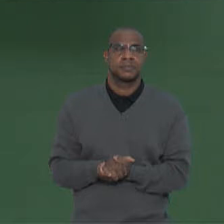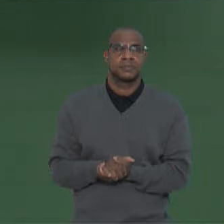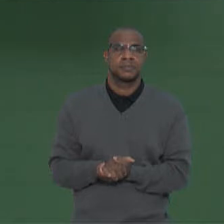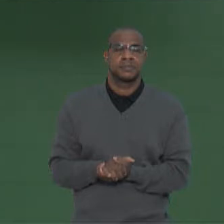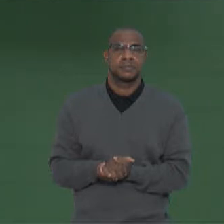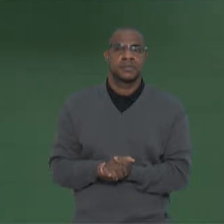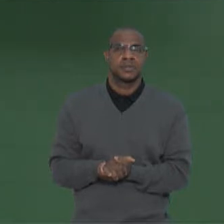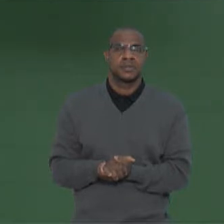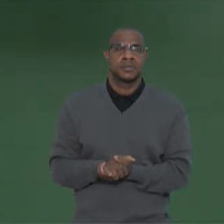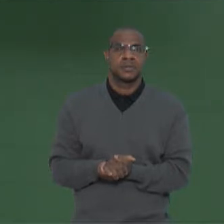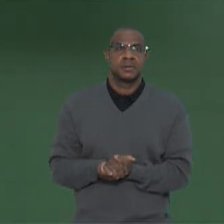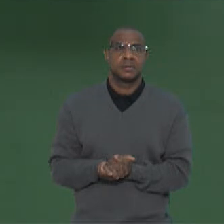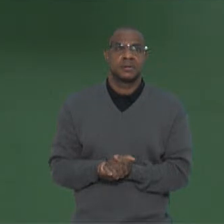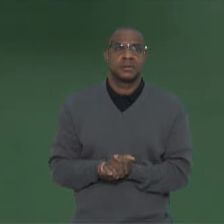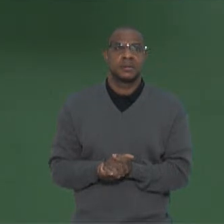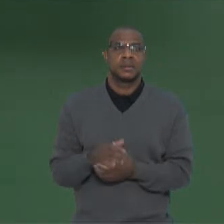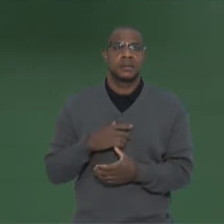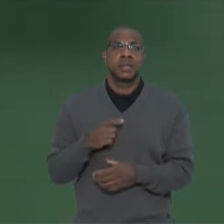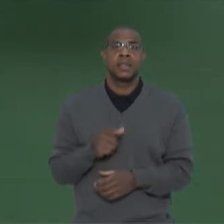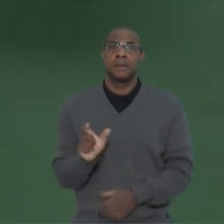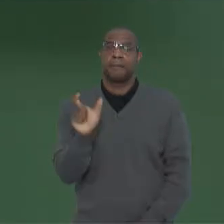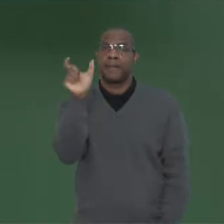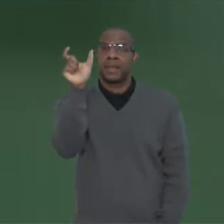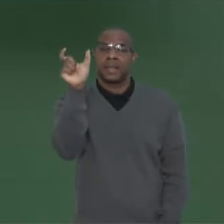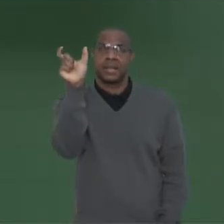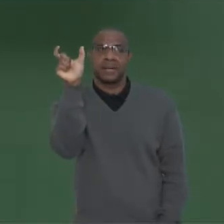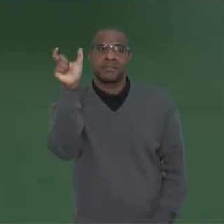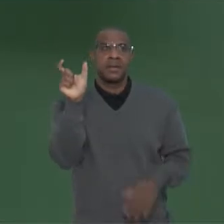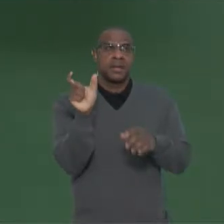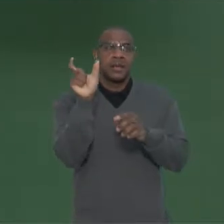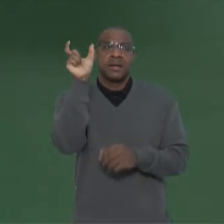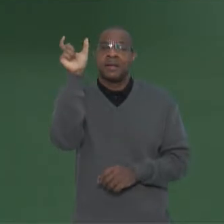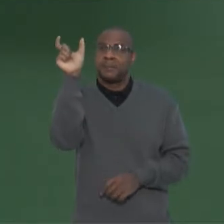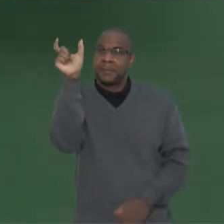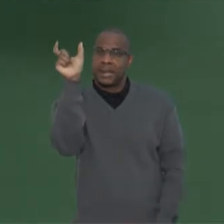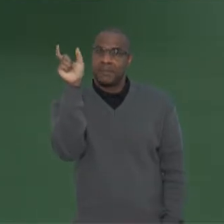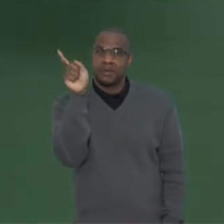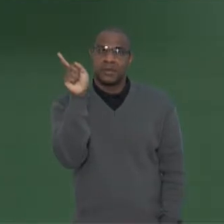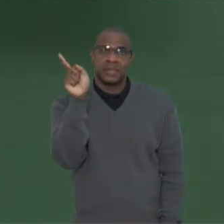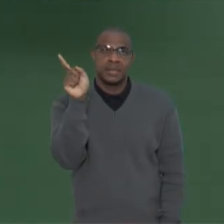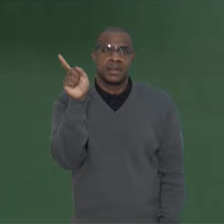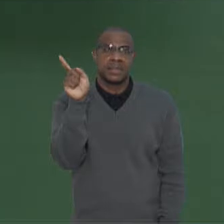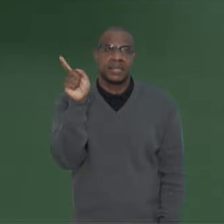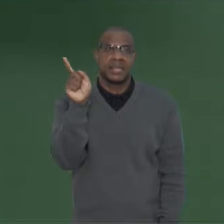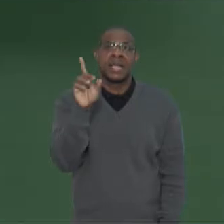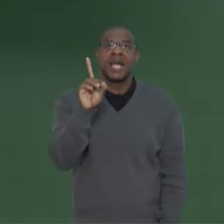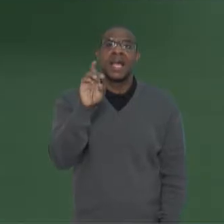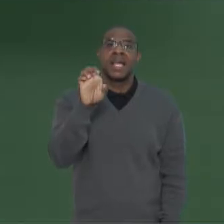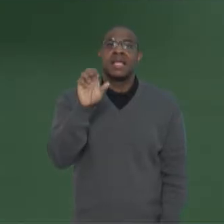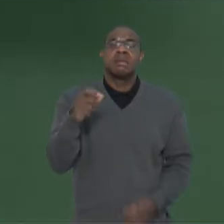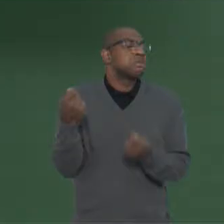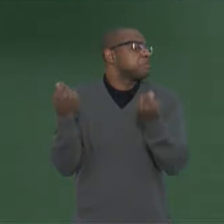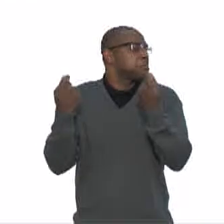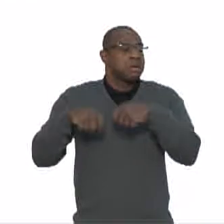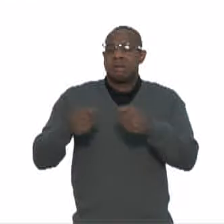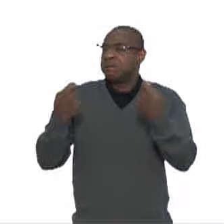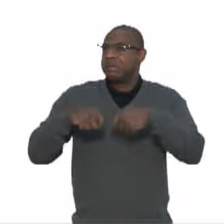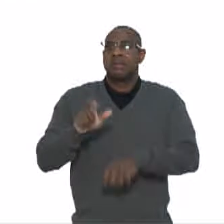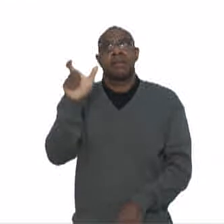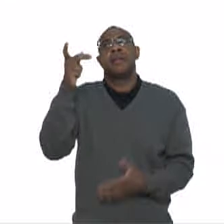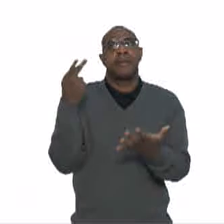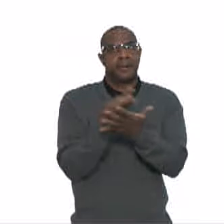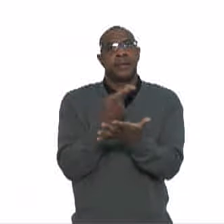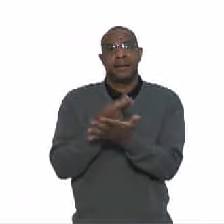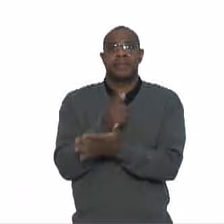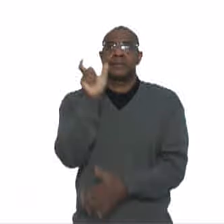desnecessário. Então, né, já tem um termo aqui depreciativo, né? Resposta errada. La B.